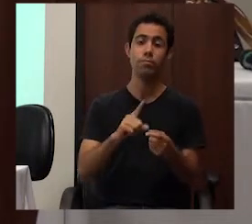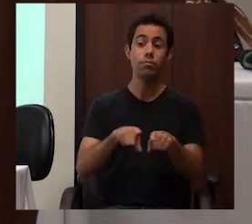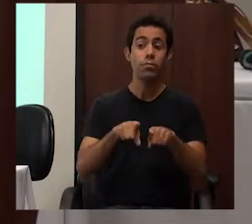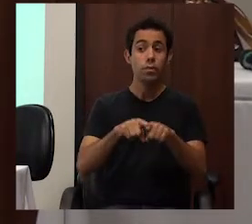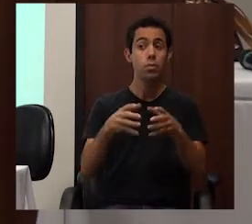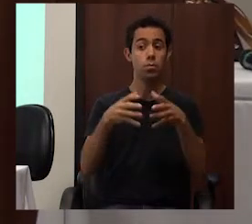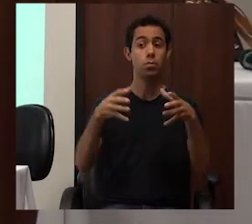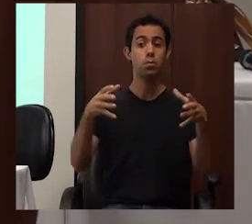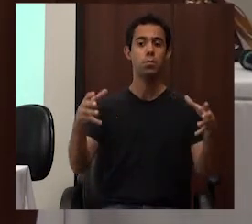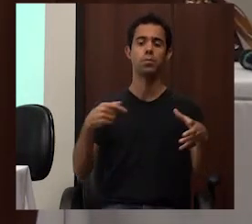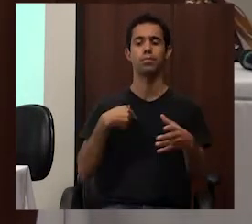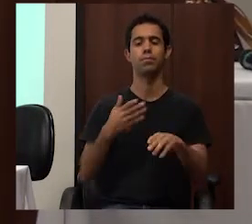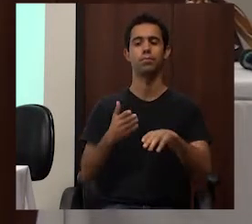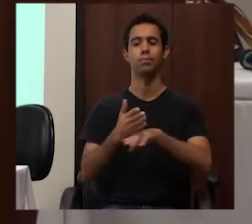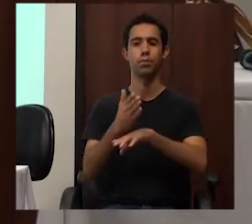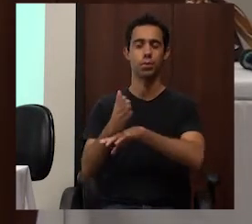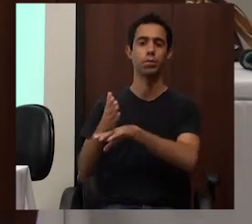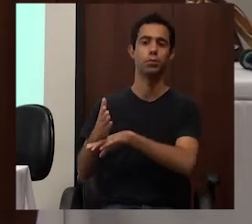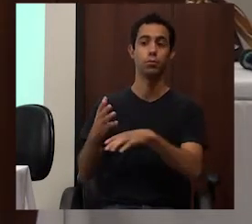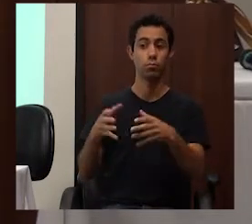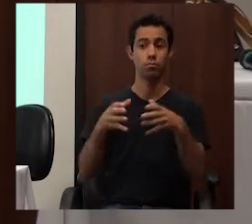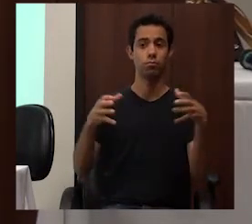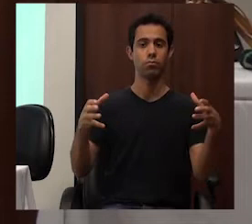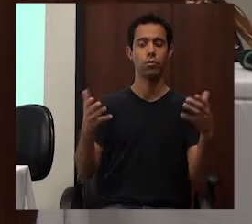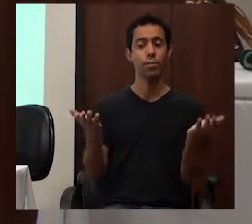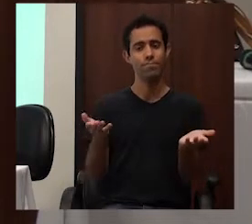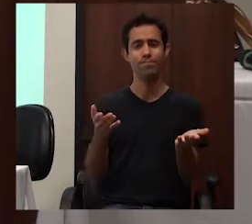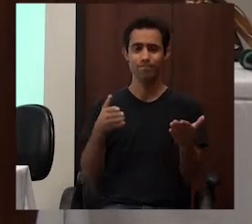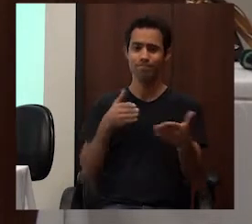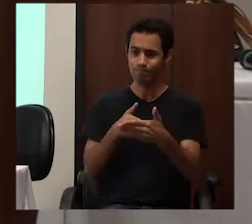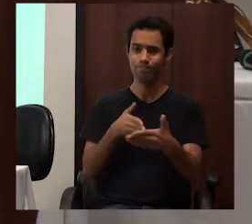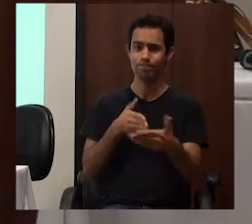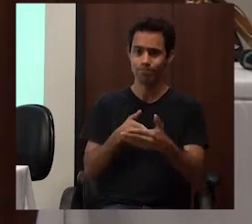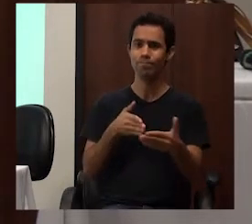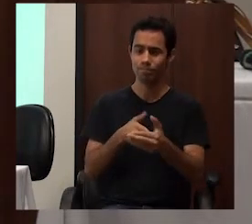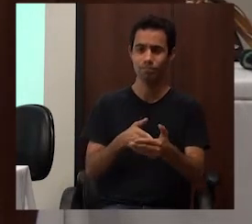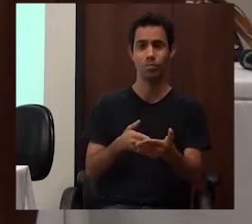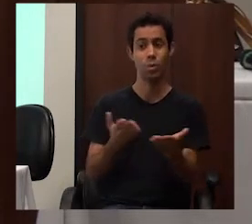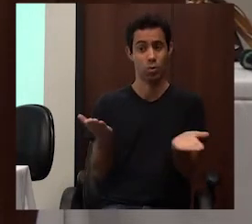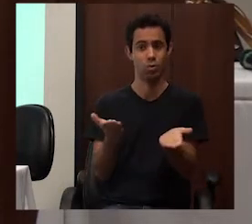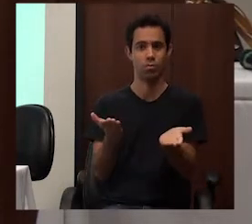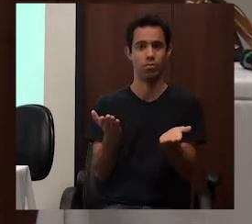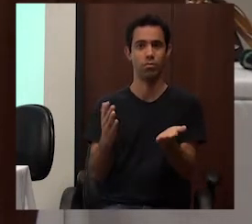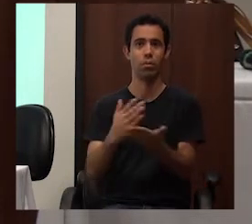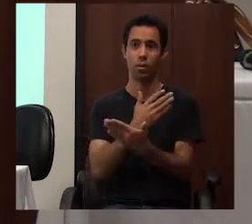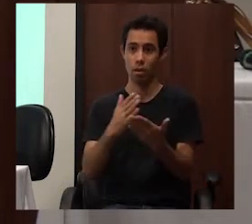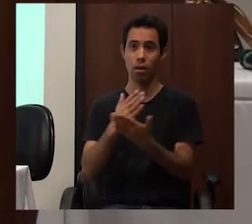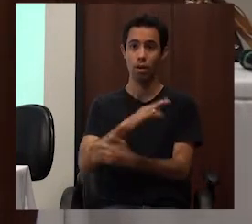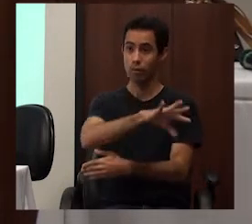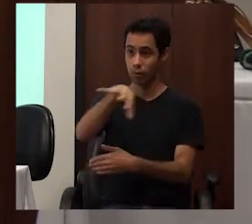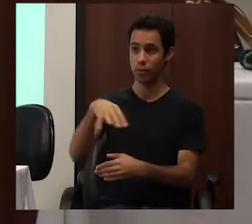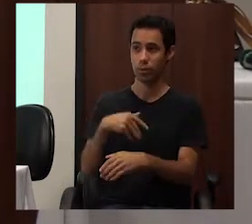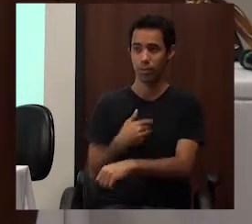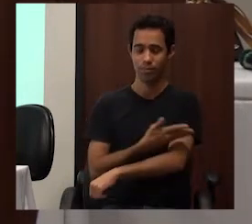formação muito grande, né? E que existe até hoje. Existe um ciclo vicioso, ou